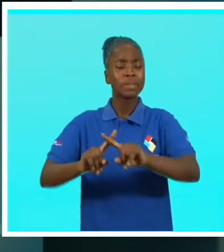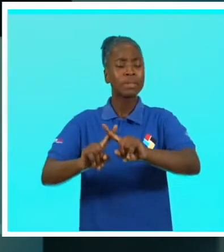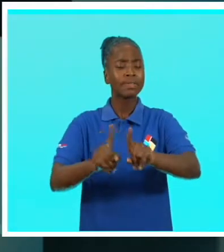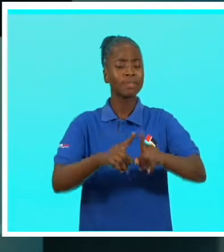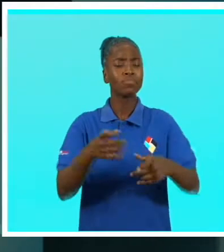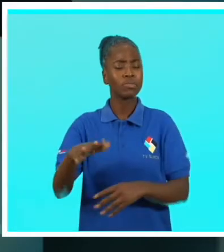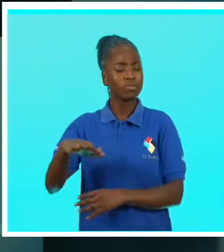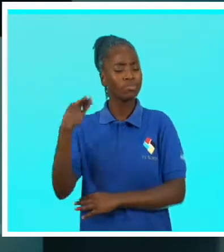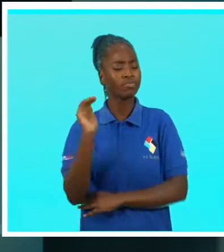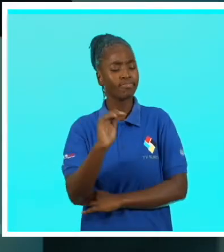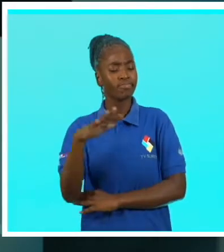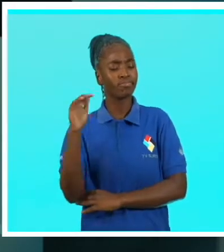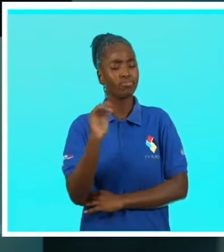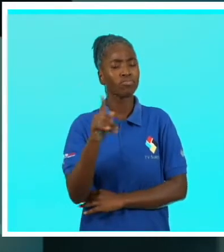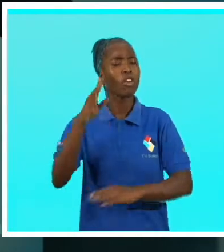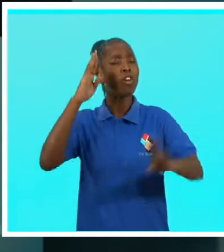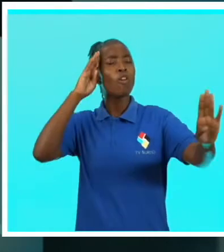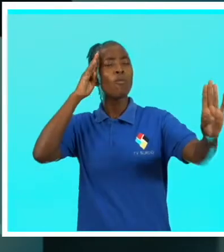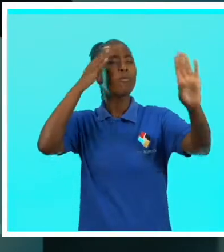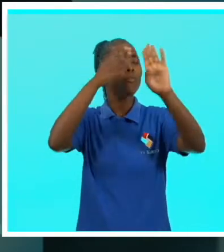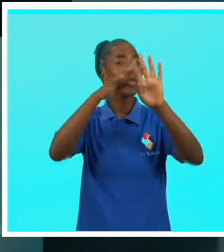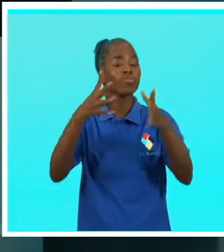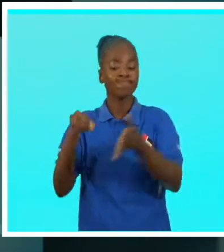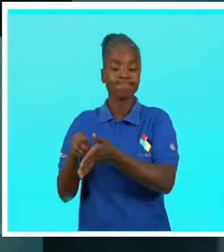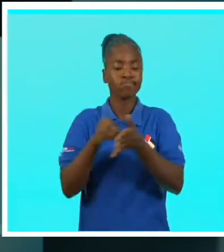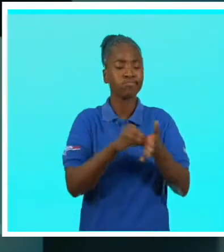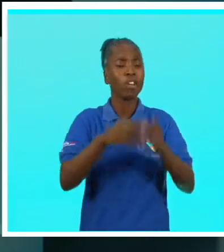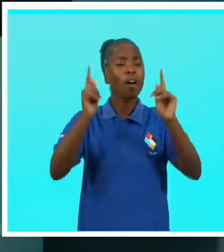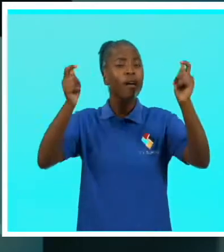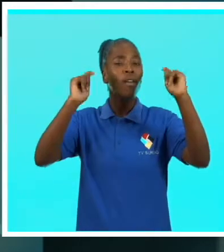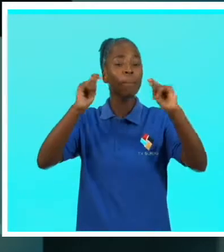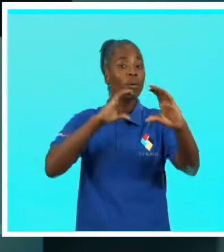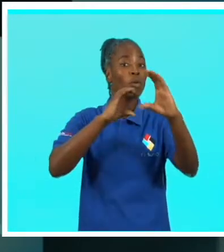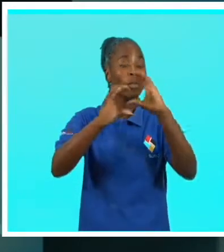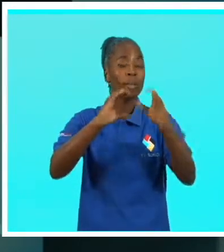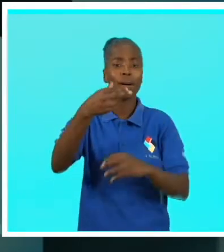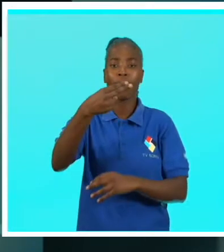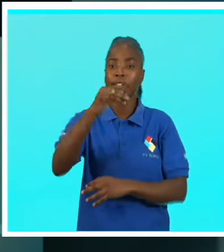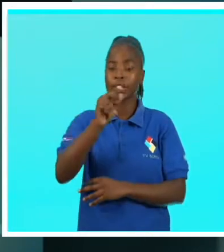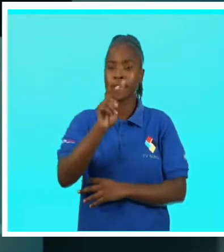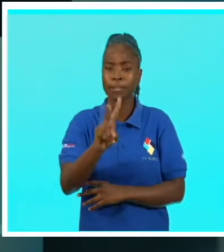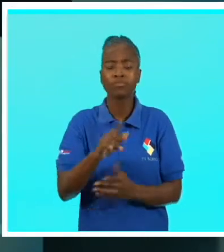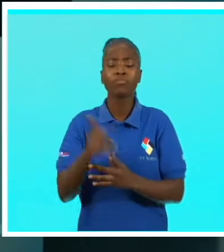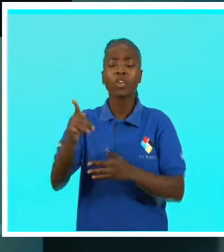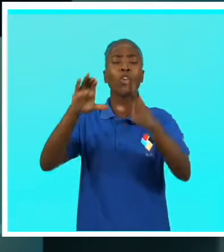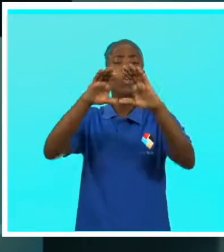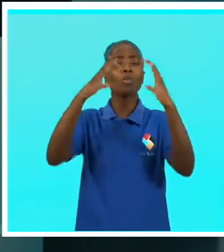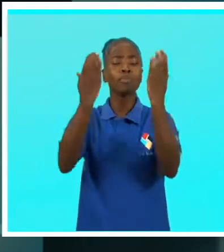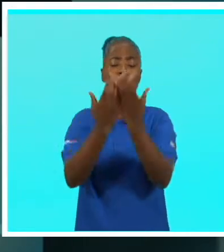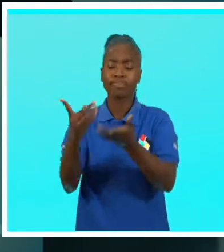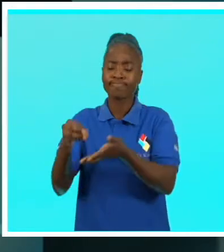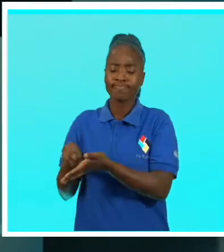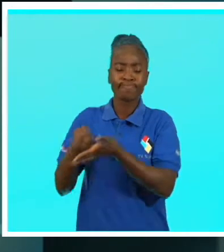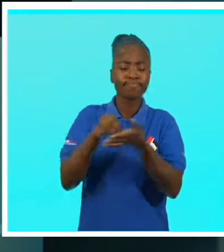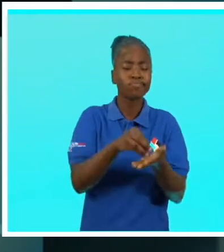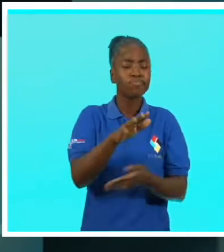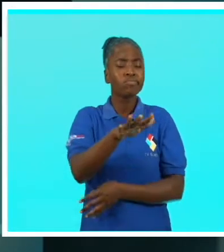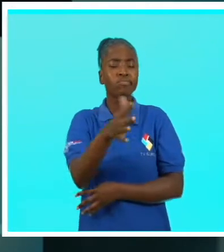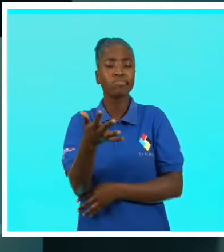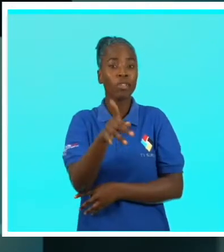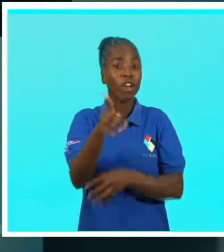As exigências são várias, mas o foco dá-se ao acesso às campanhas de comunicação em HIV, que, segundo entendem,